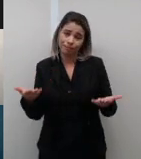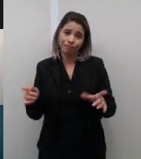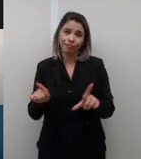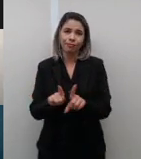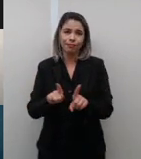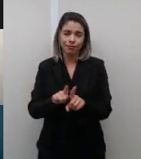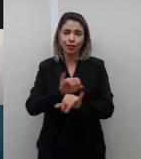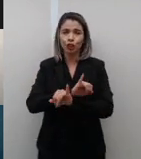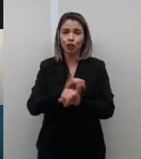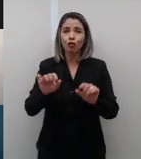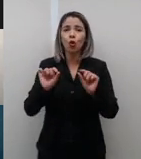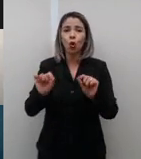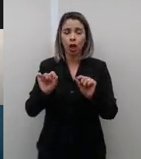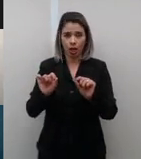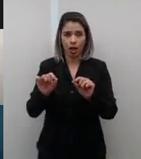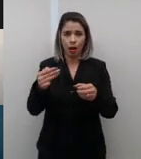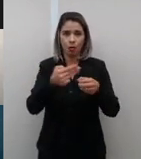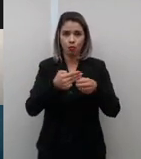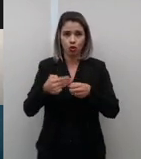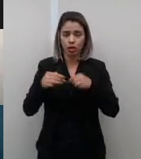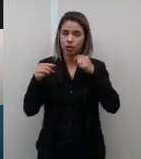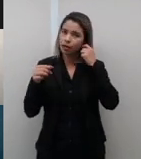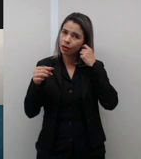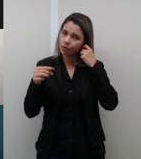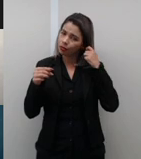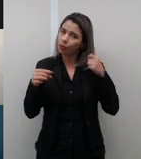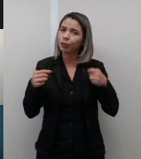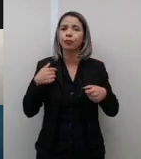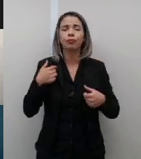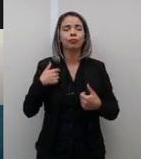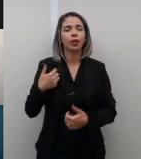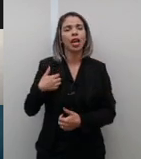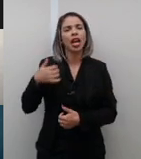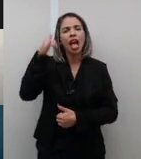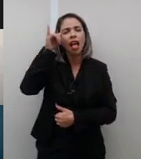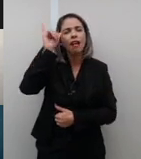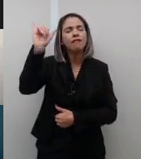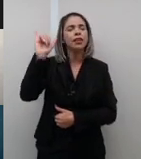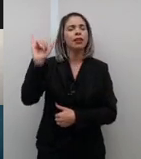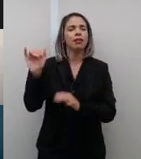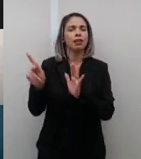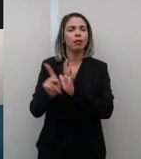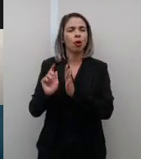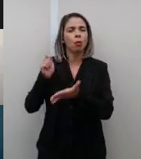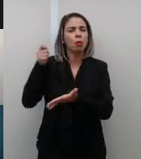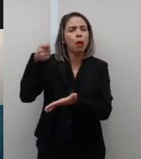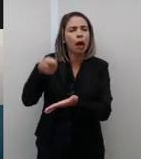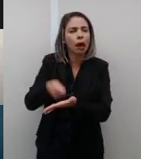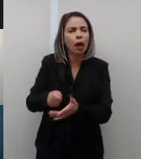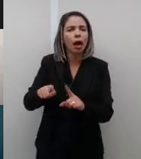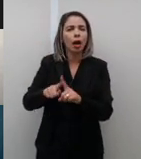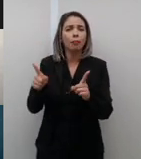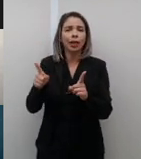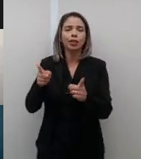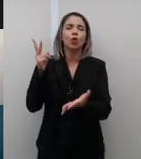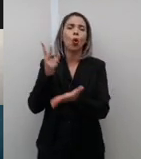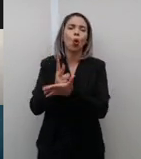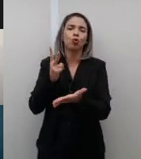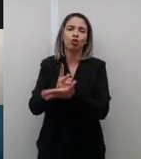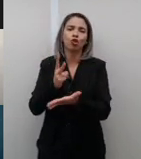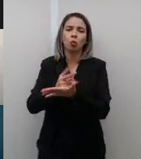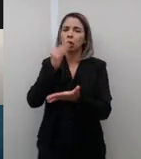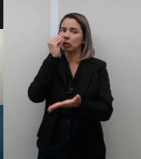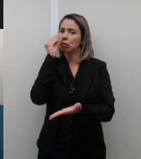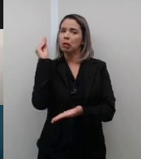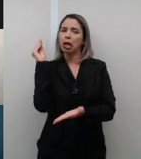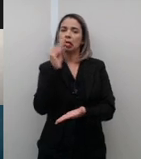município ele evita de todas as formas pagar e ele pede, continua pedindo o descumprimento das regras cogentes da antiga lei de